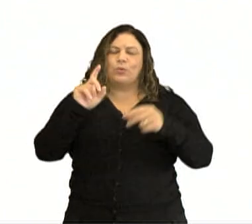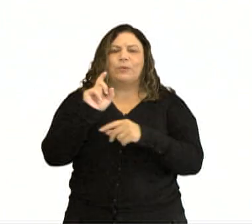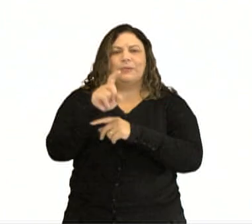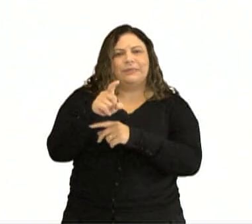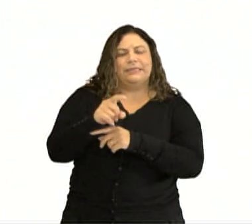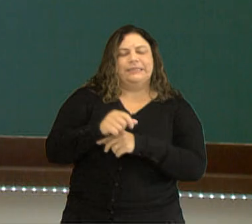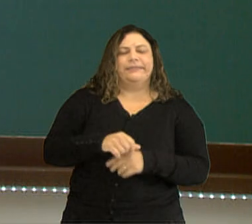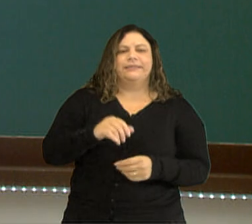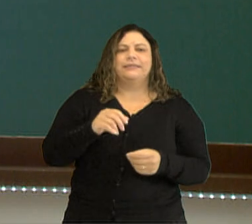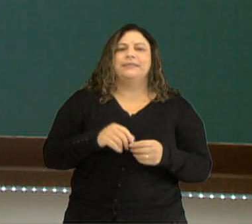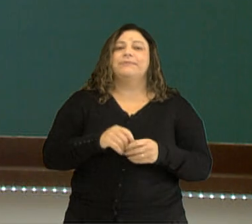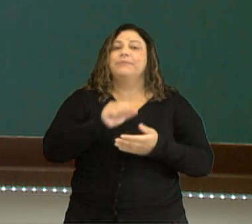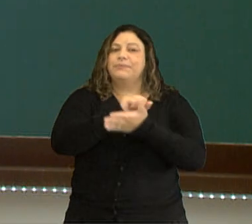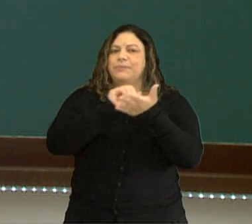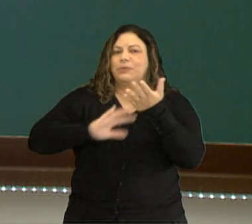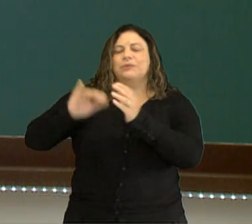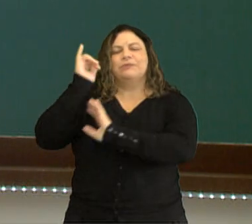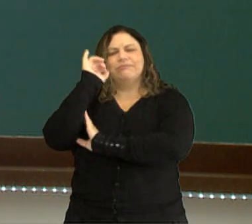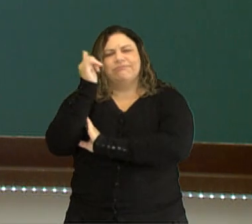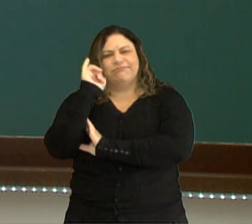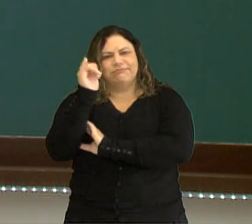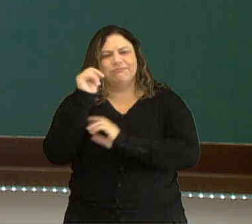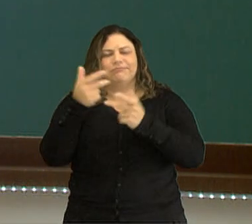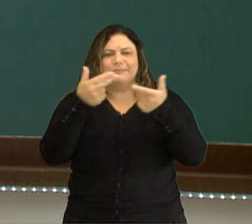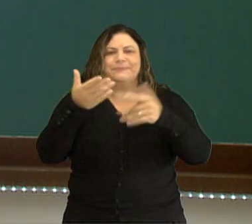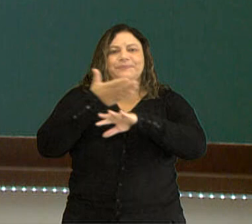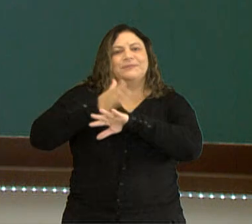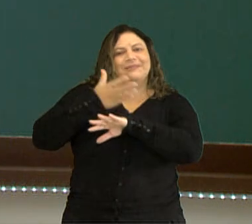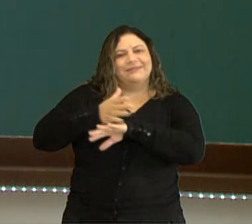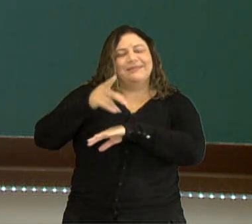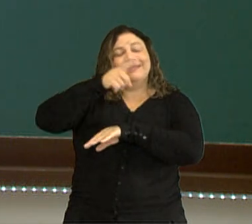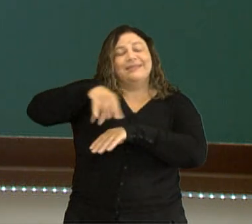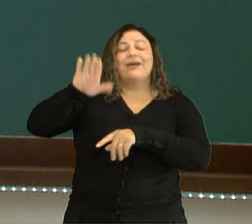e é muito interessante para vocês praticarem. Então, neste